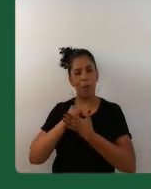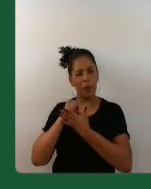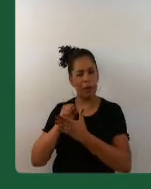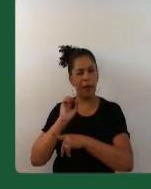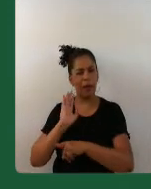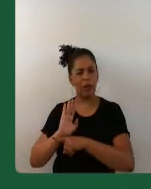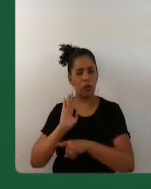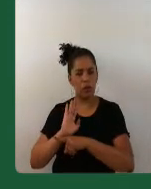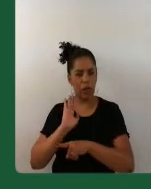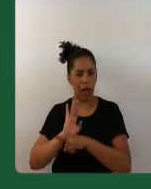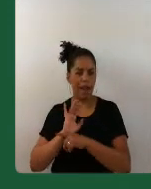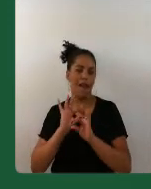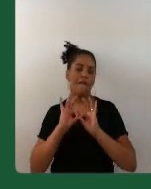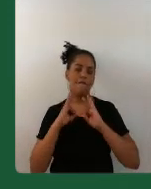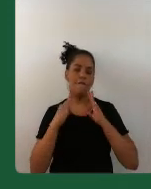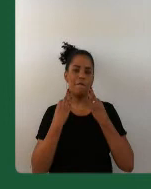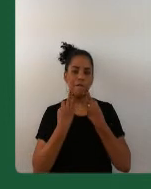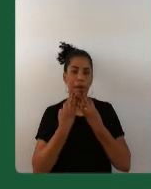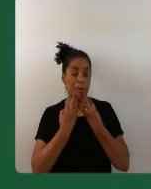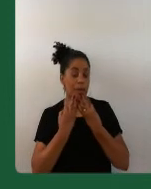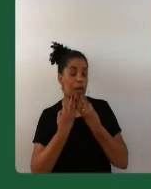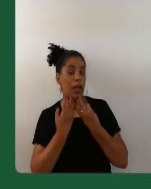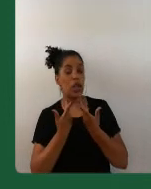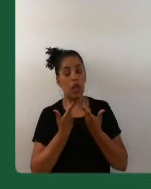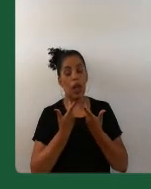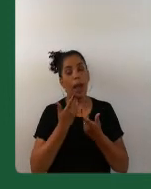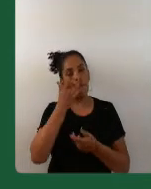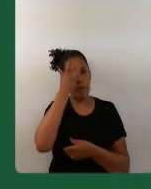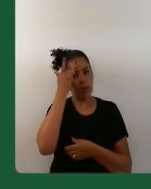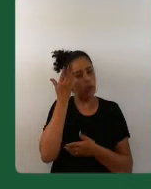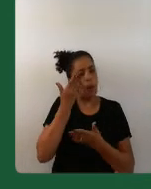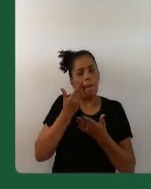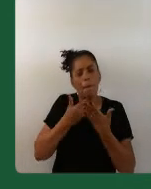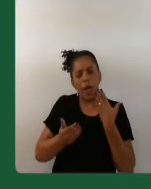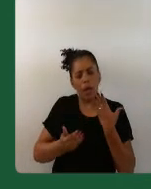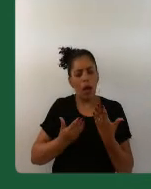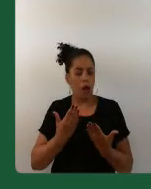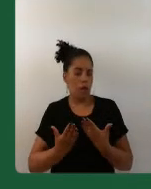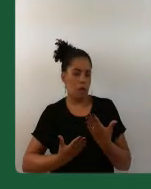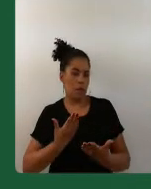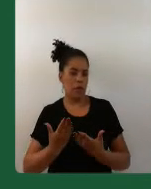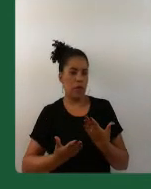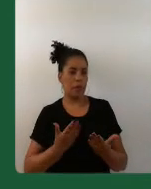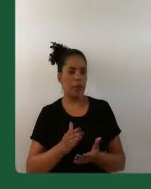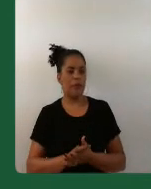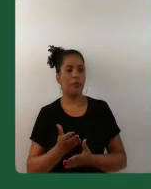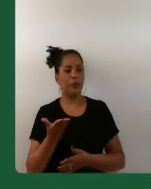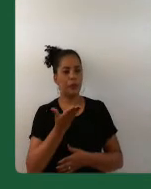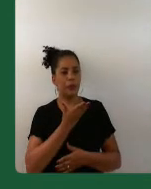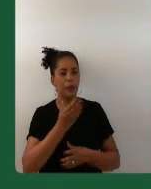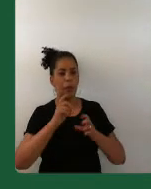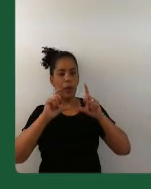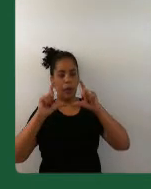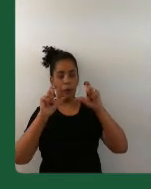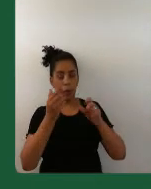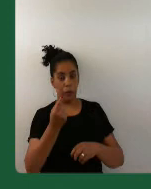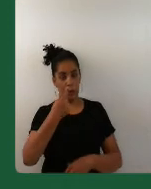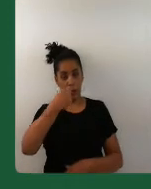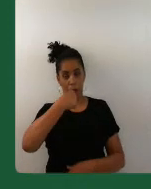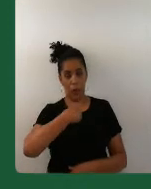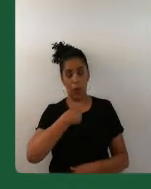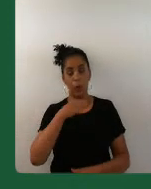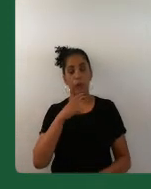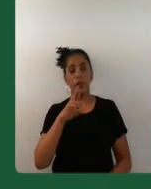perca o tratamento, né? Consiga ter uma adesão até o final. Aqui nós temos a foto, eu,